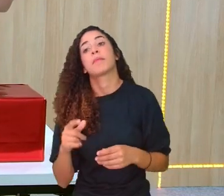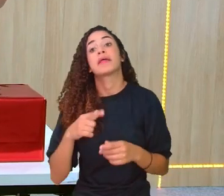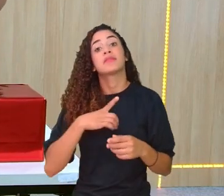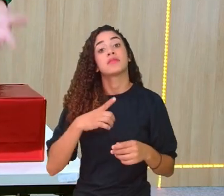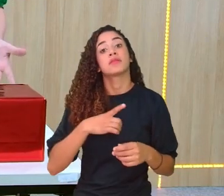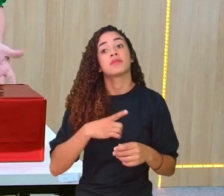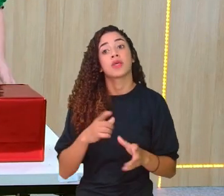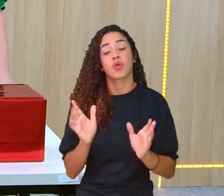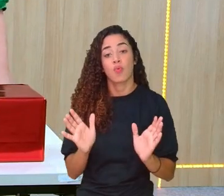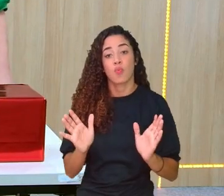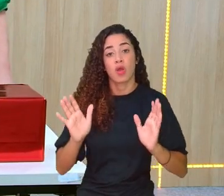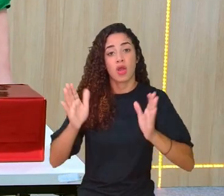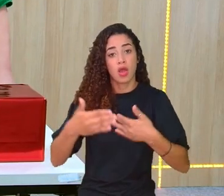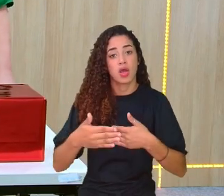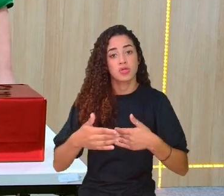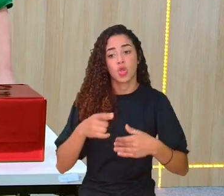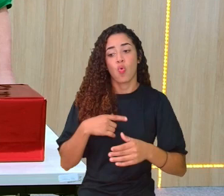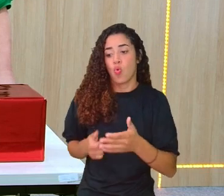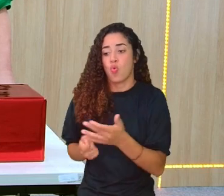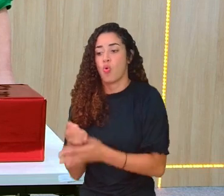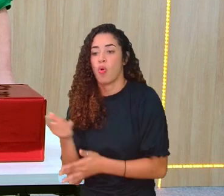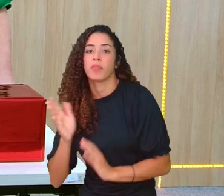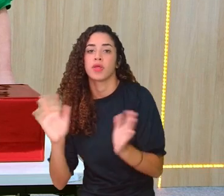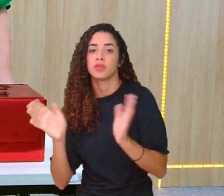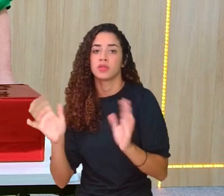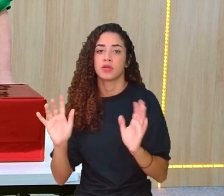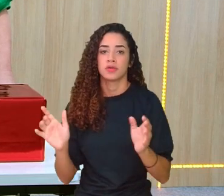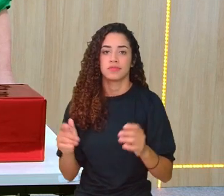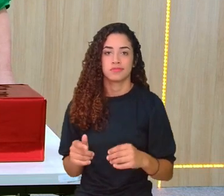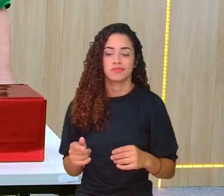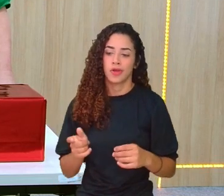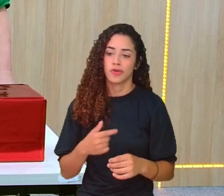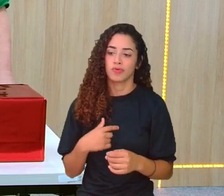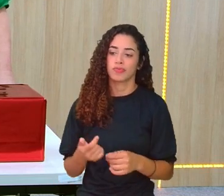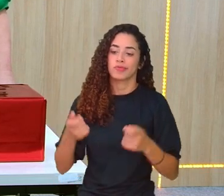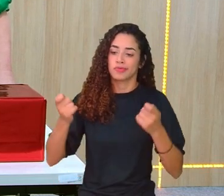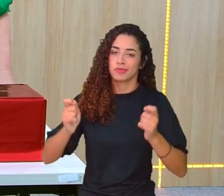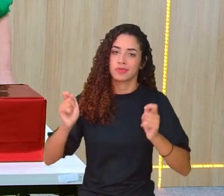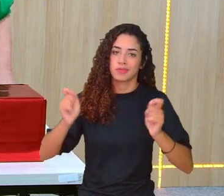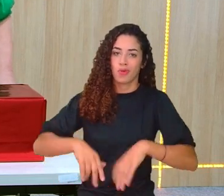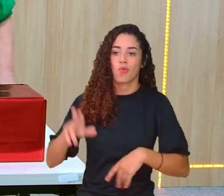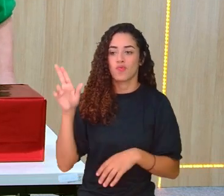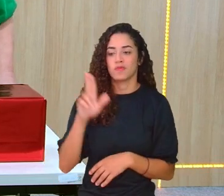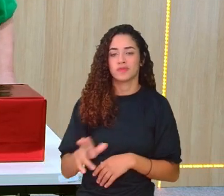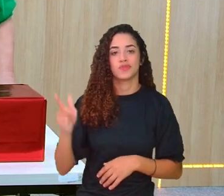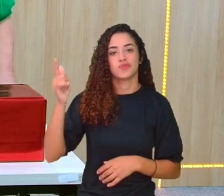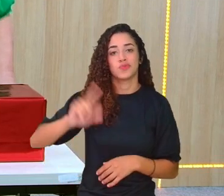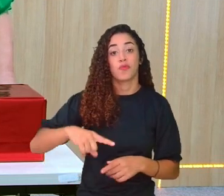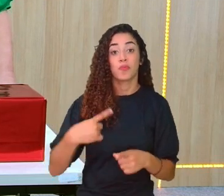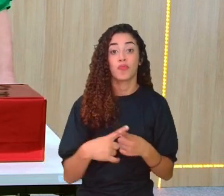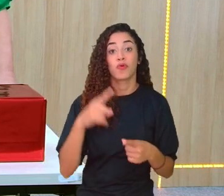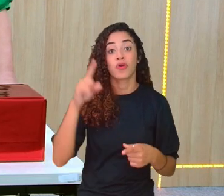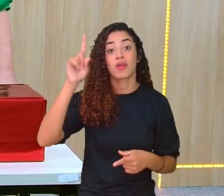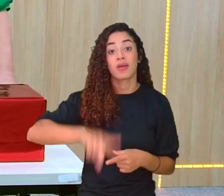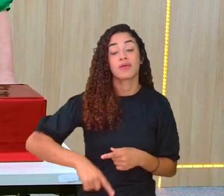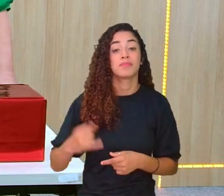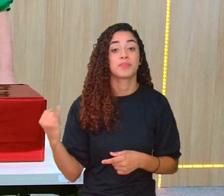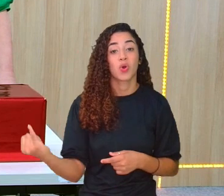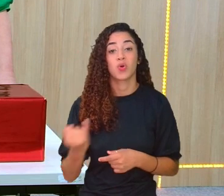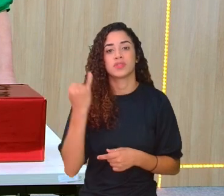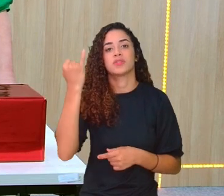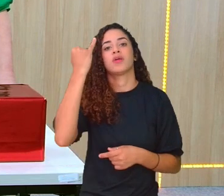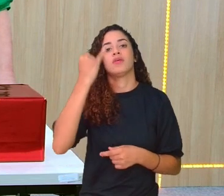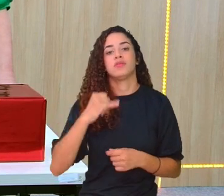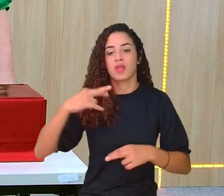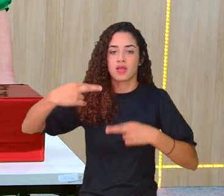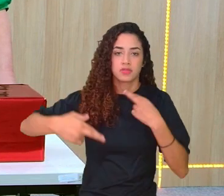uma caixa que ia ser descartável. E aí eu resolvi fazer o reuso. Por quê? Porque é muito importante a questão do reuso.